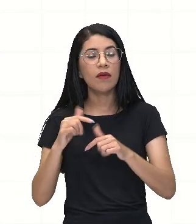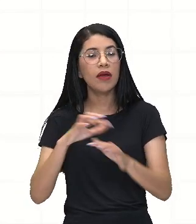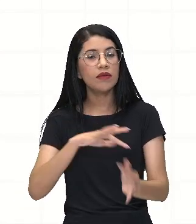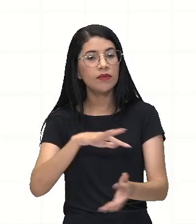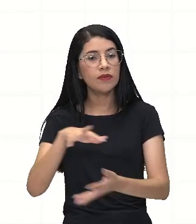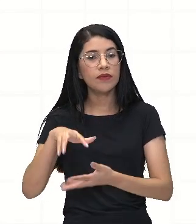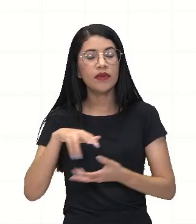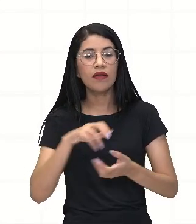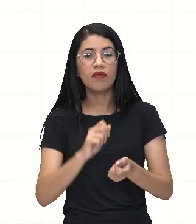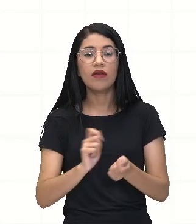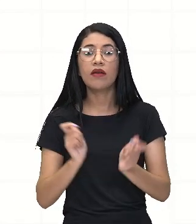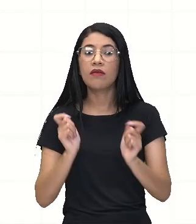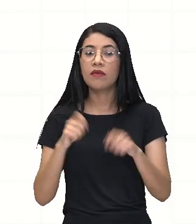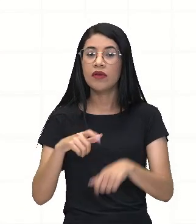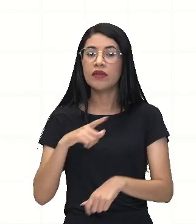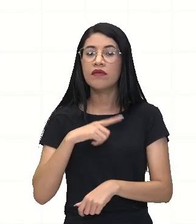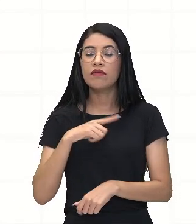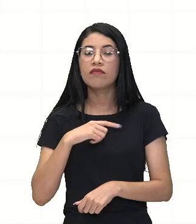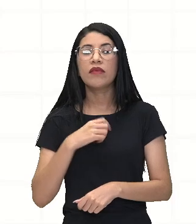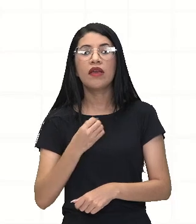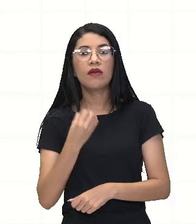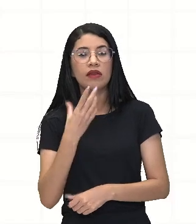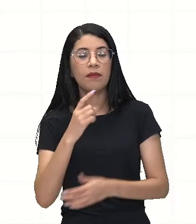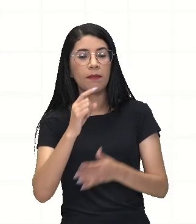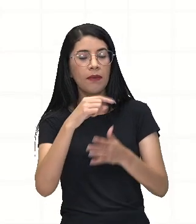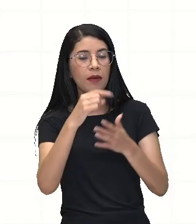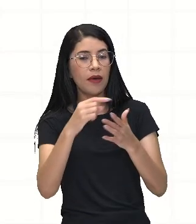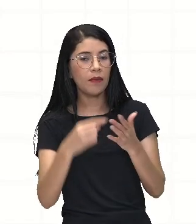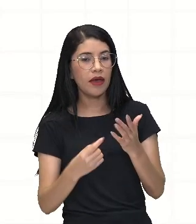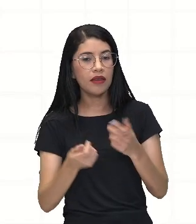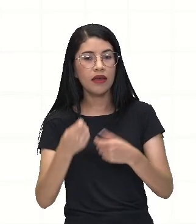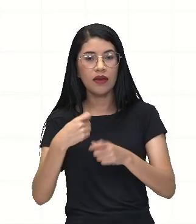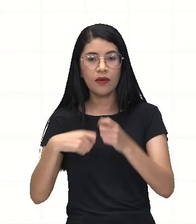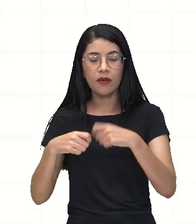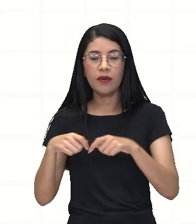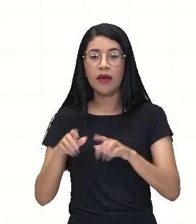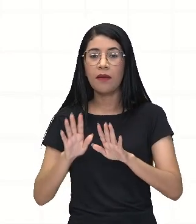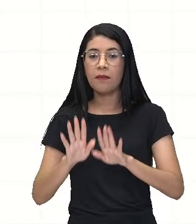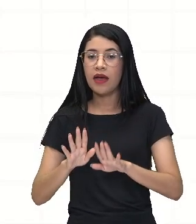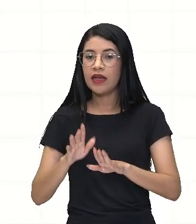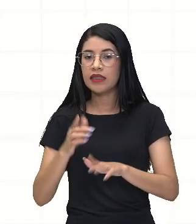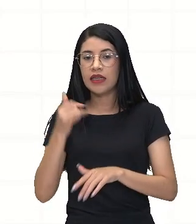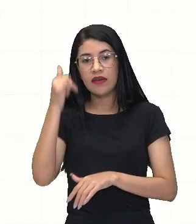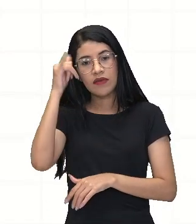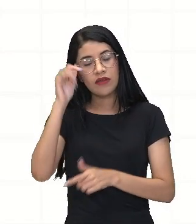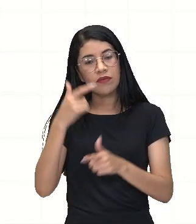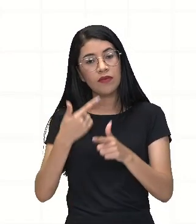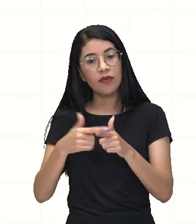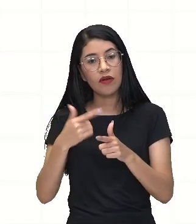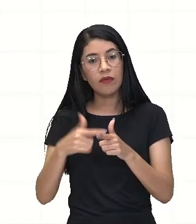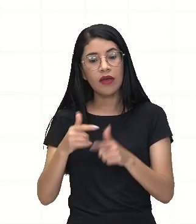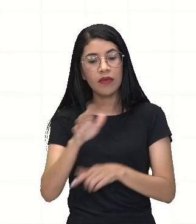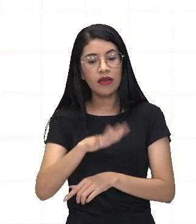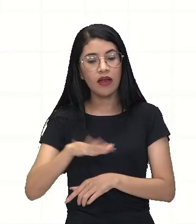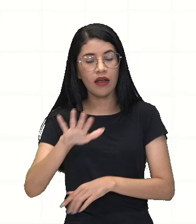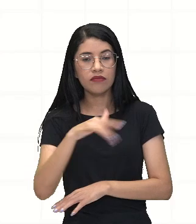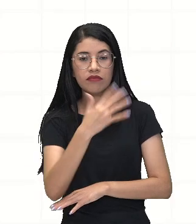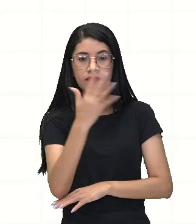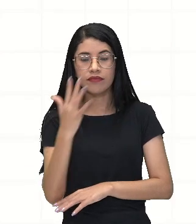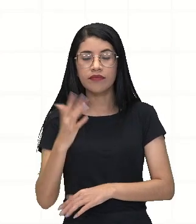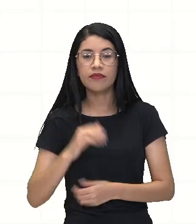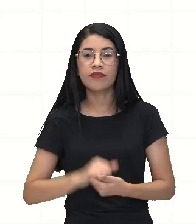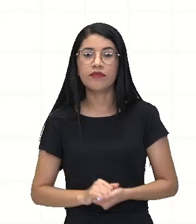é possível obter benefícios econômicos sem comprometer a preservação ambiental. Então, o